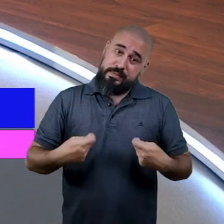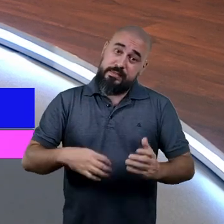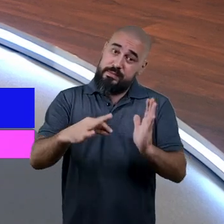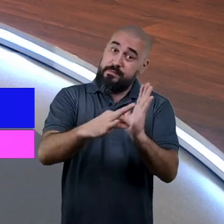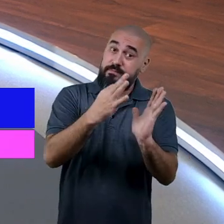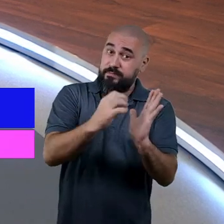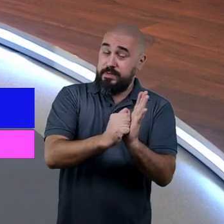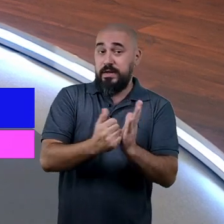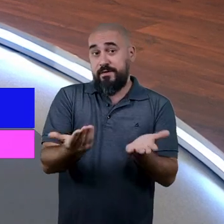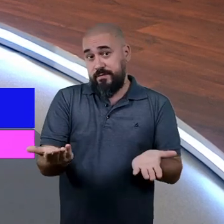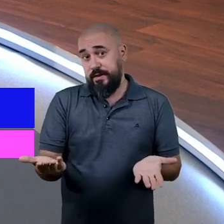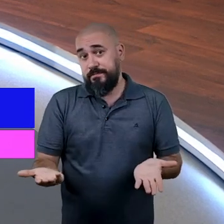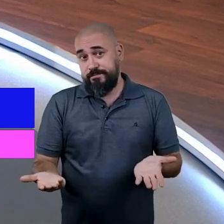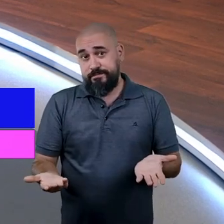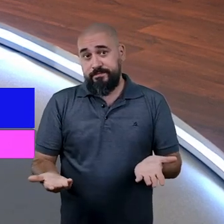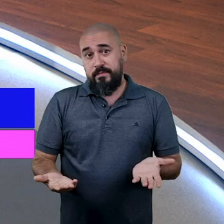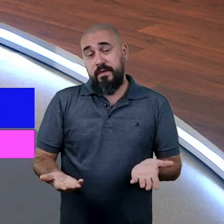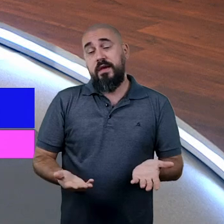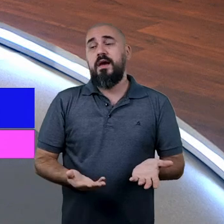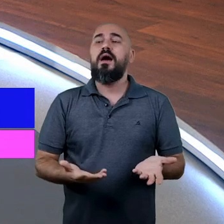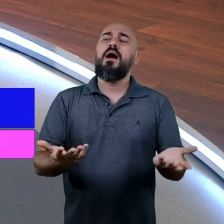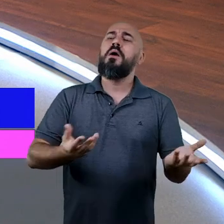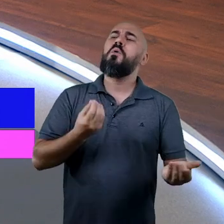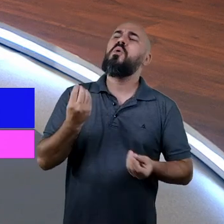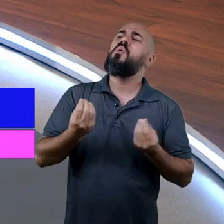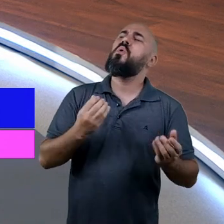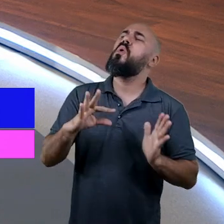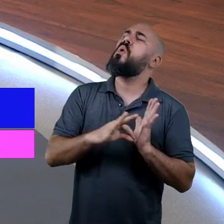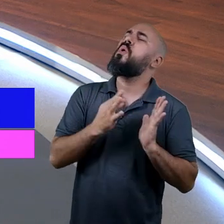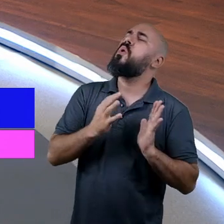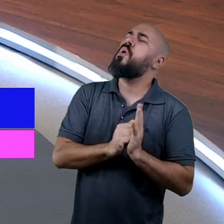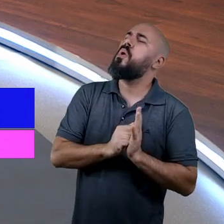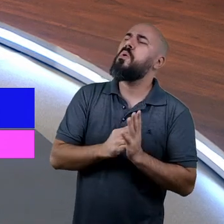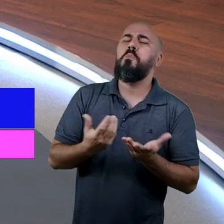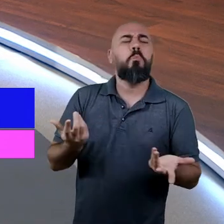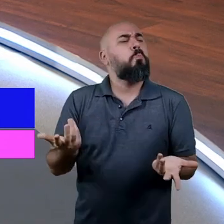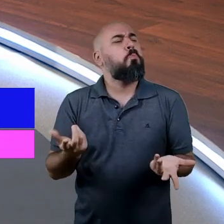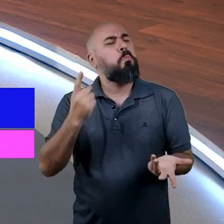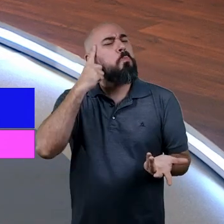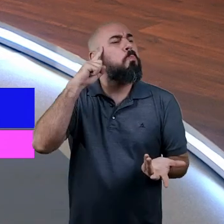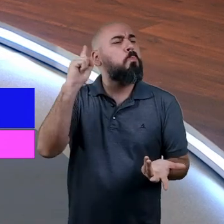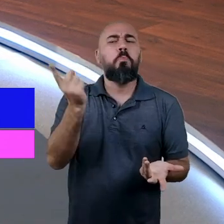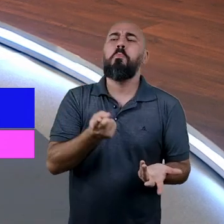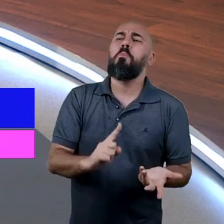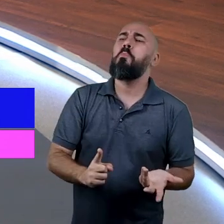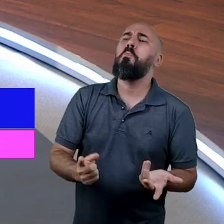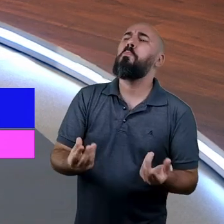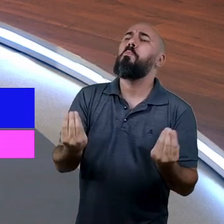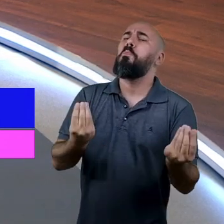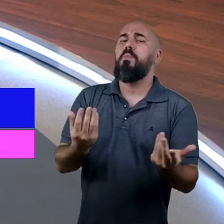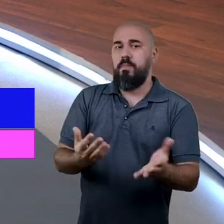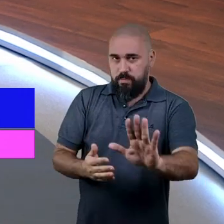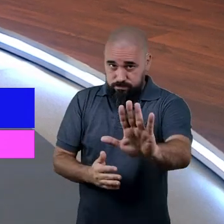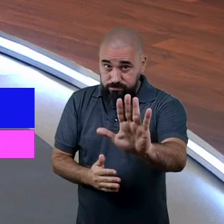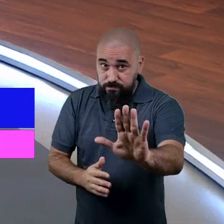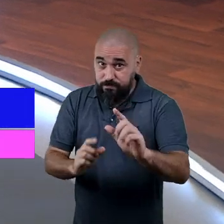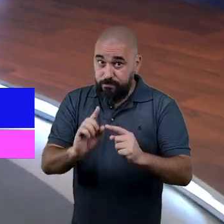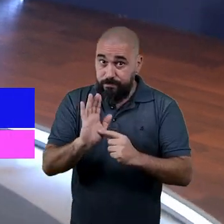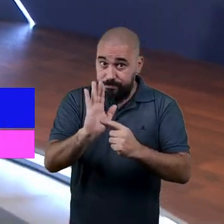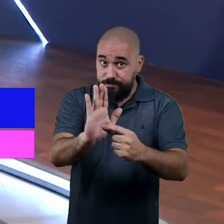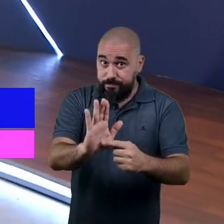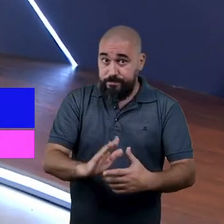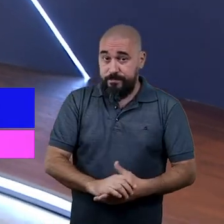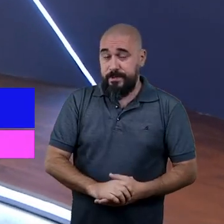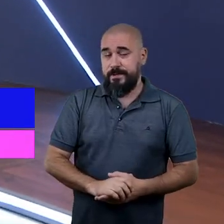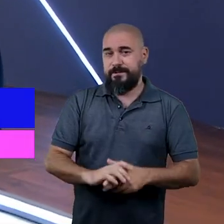Agora a pergunta que você está me fazendo é, pastor, o que eu faço para me inscrever? Qual é o caminho? Vamos comigo ali para a nossa tela